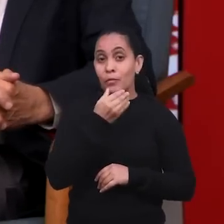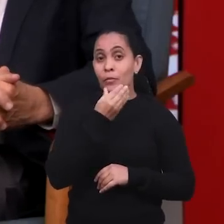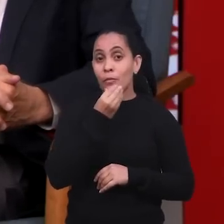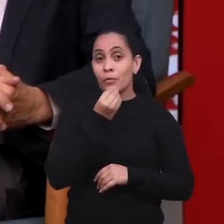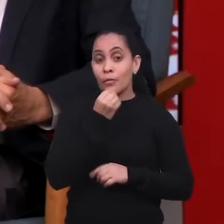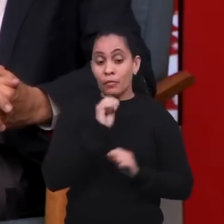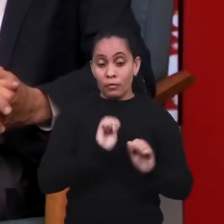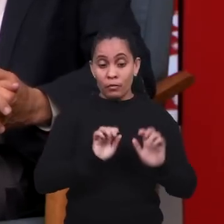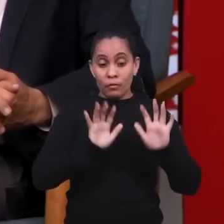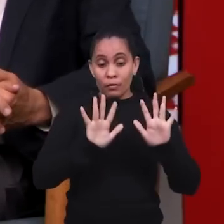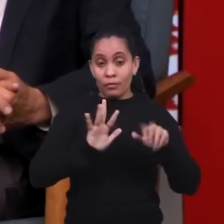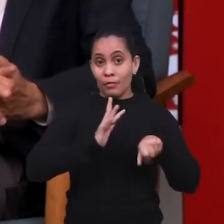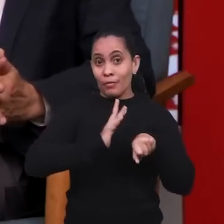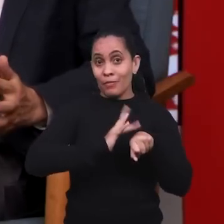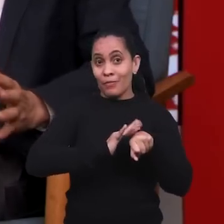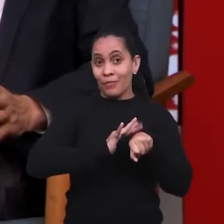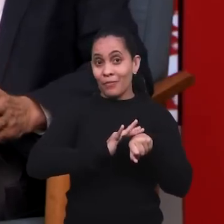simples.